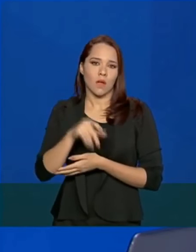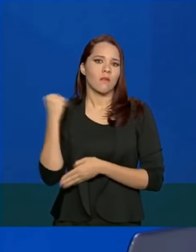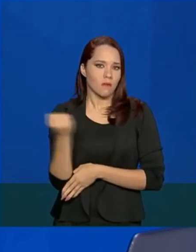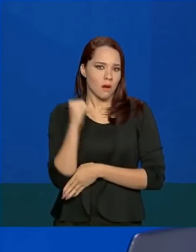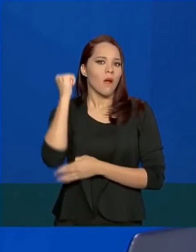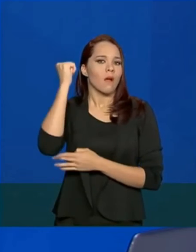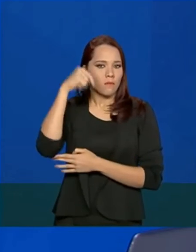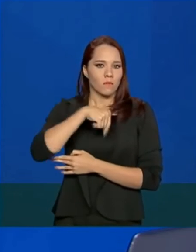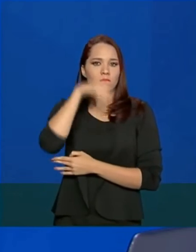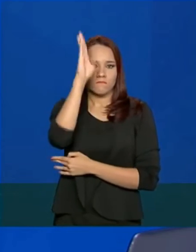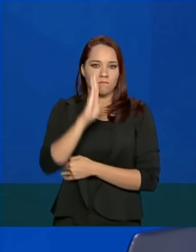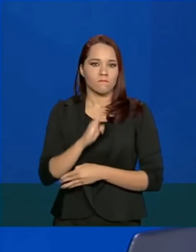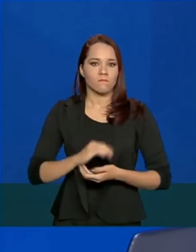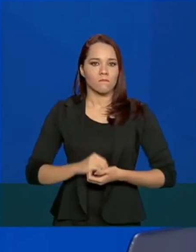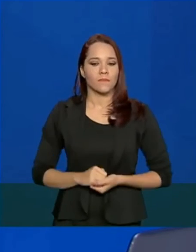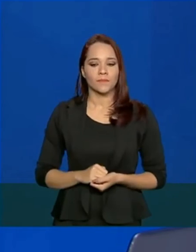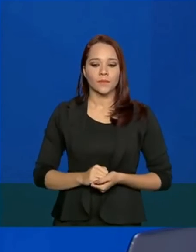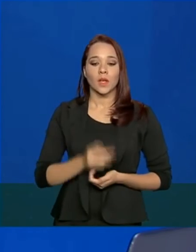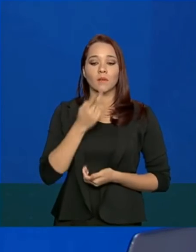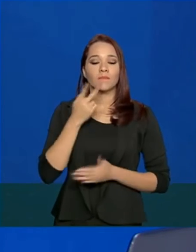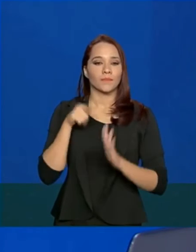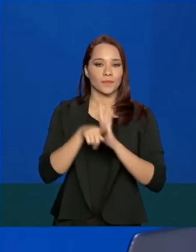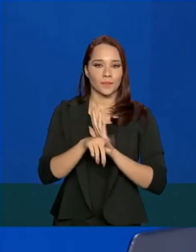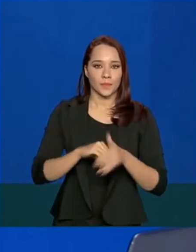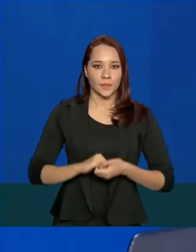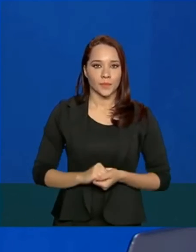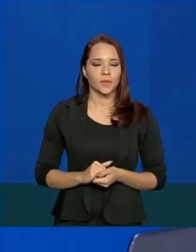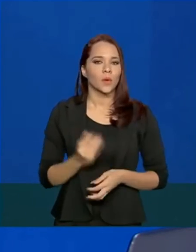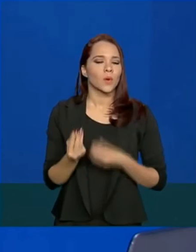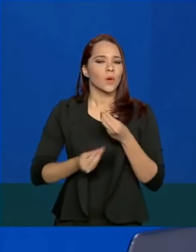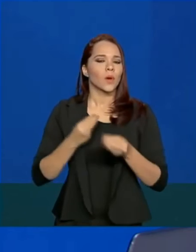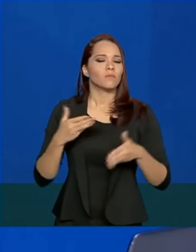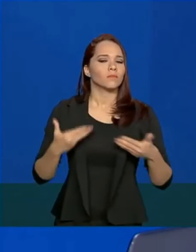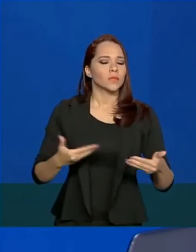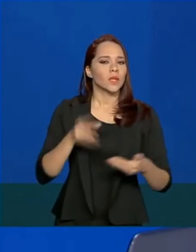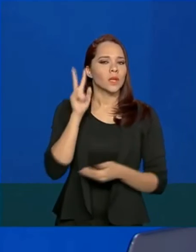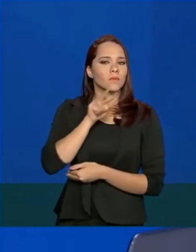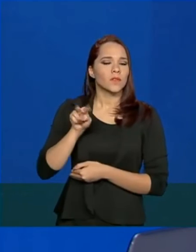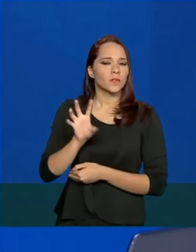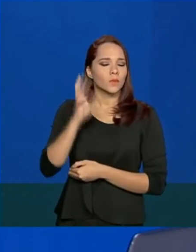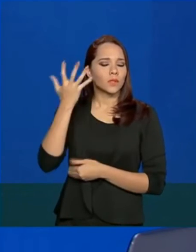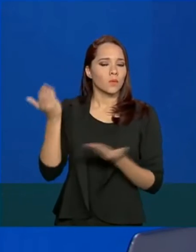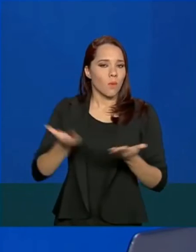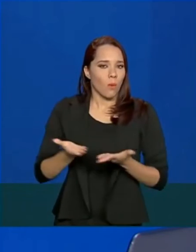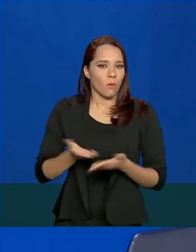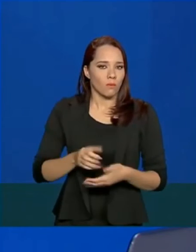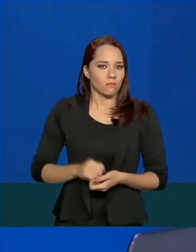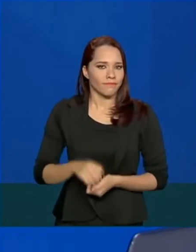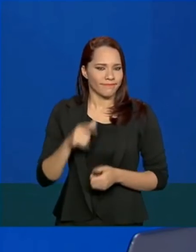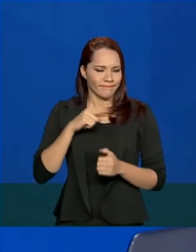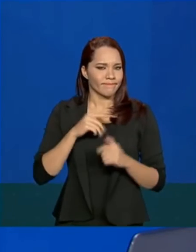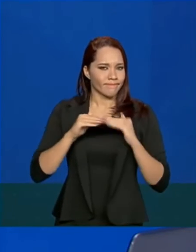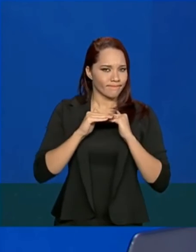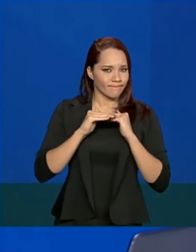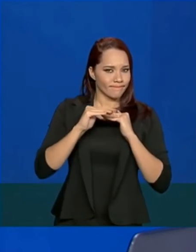no país. E aí elas fazem a seguinte pergunta: como o Ministério enxerga a situação atual? Há uma